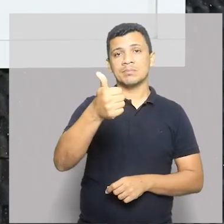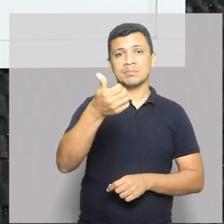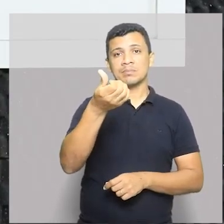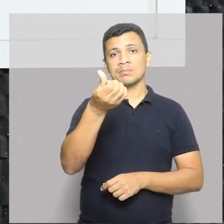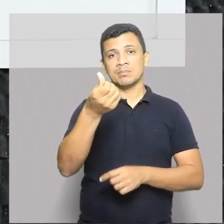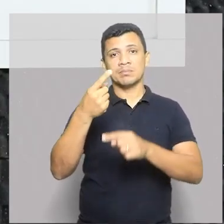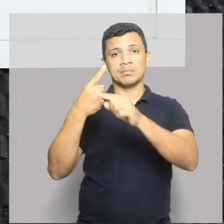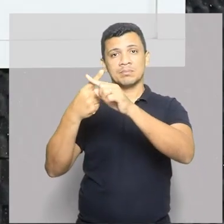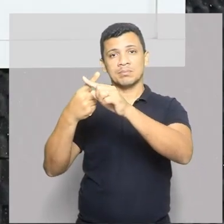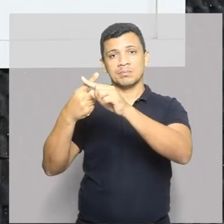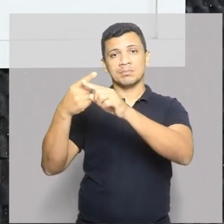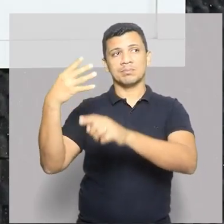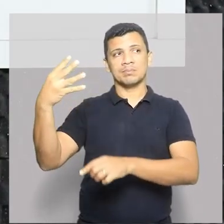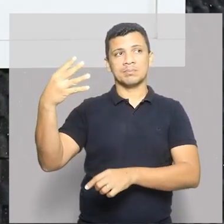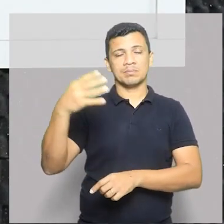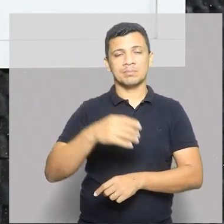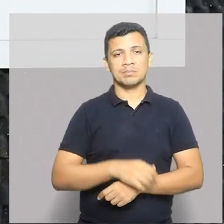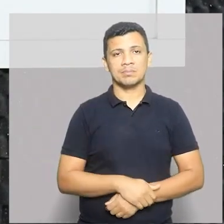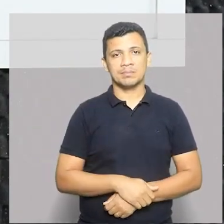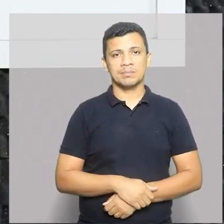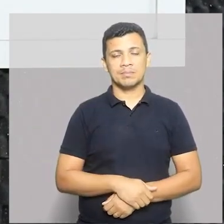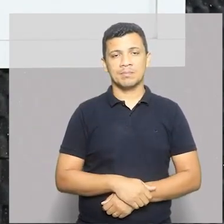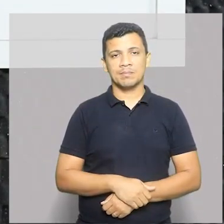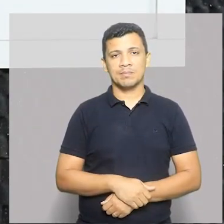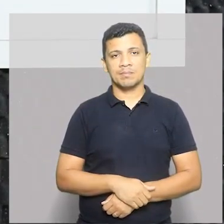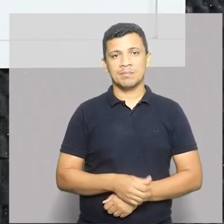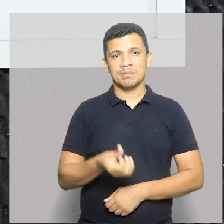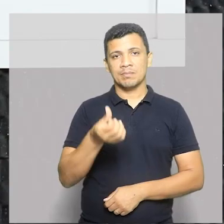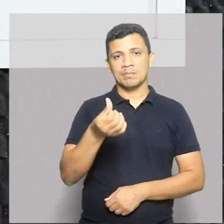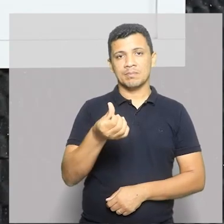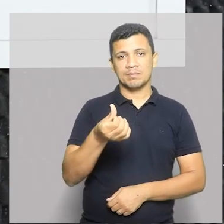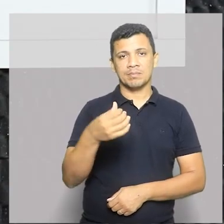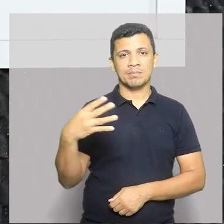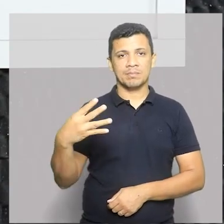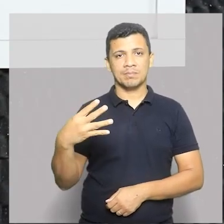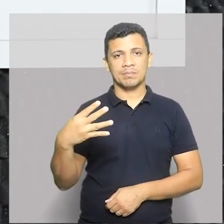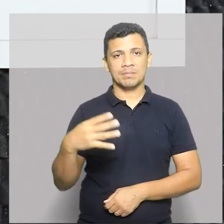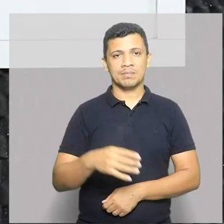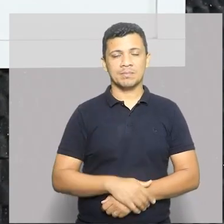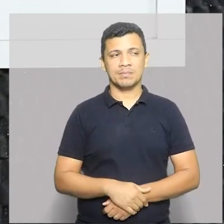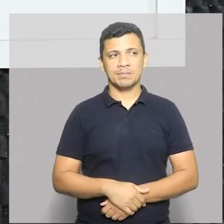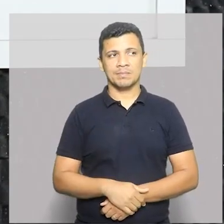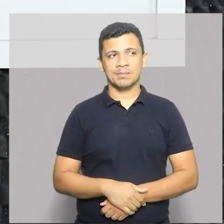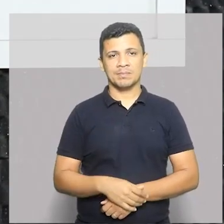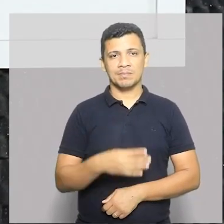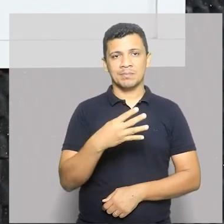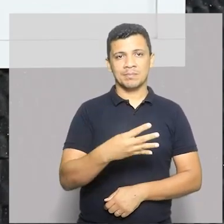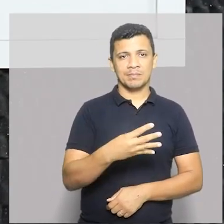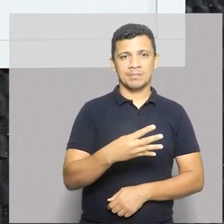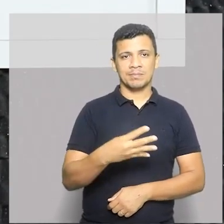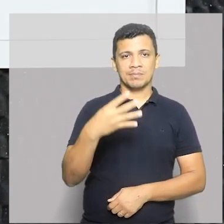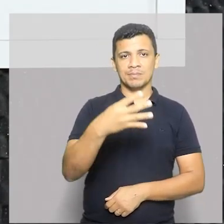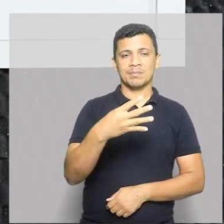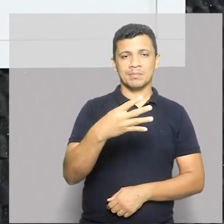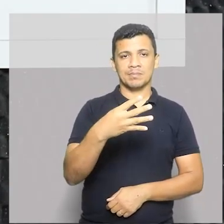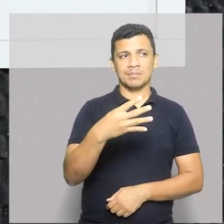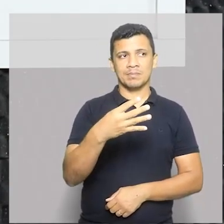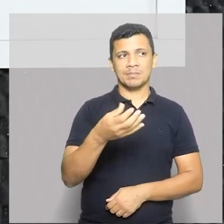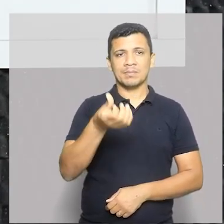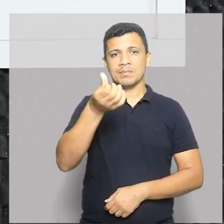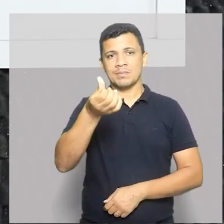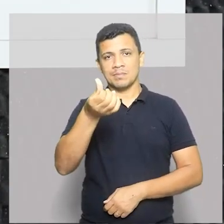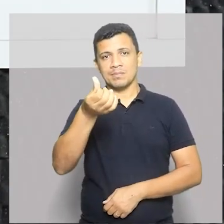Ó. Tá bom? Que dá 32, 64. O que é 4 elevado a 4? É isso bem aqui vezes